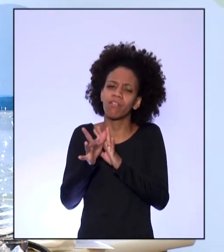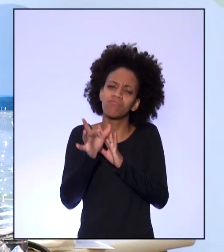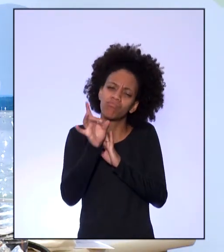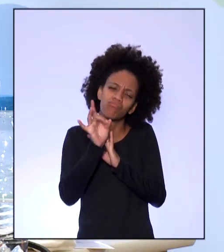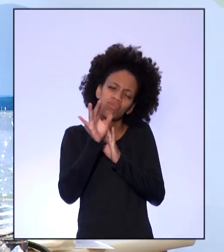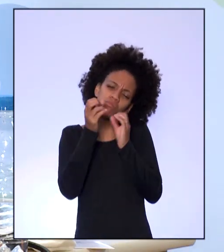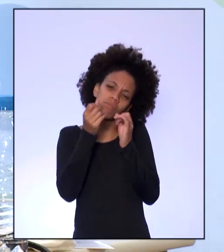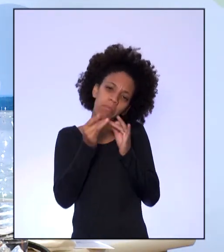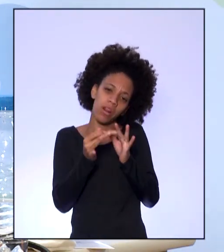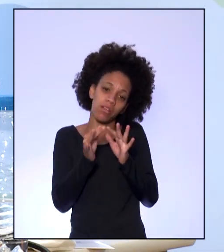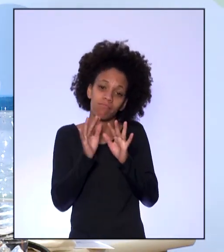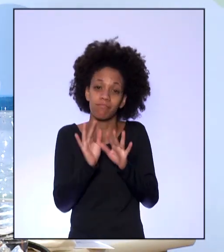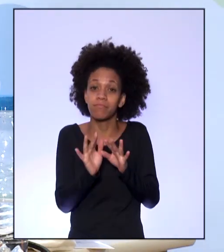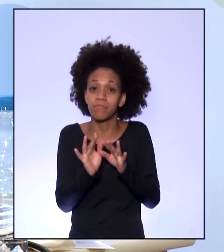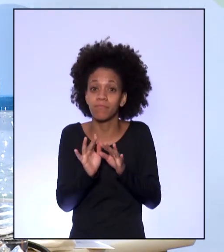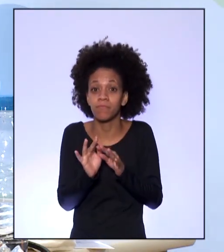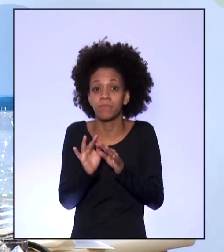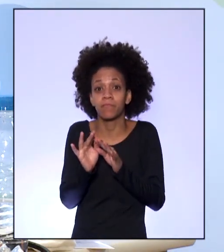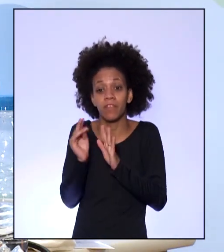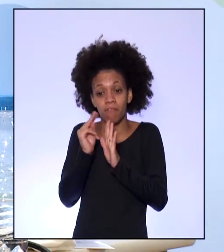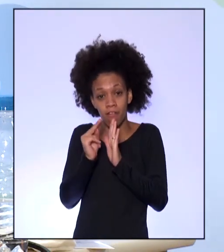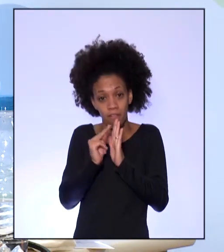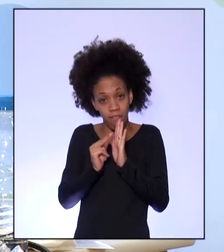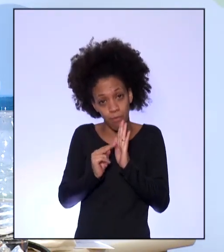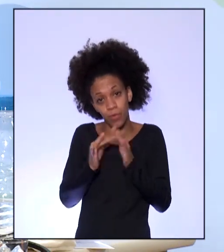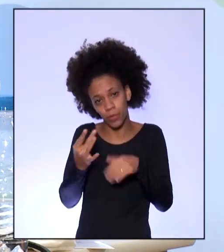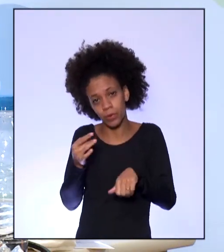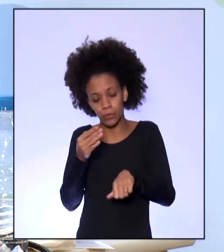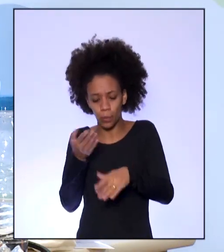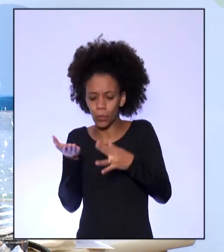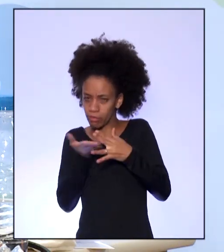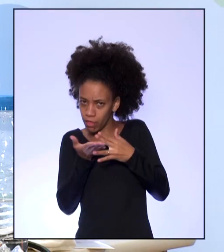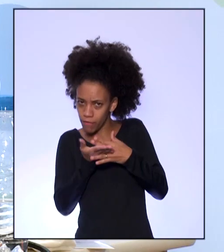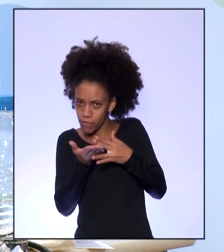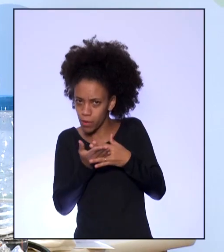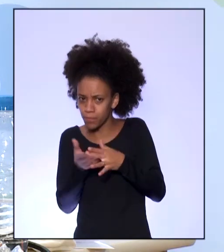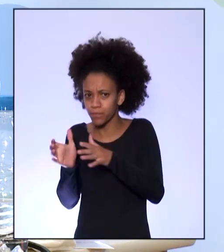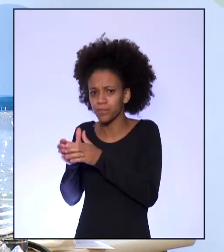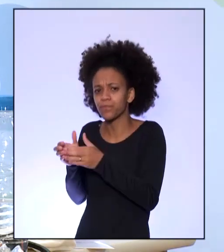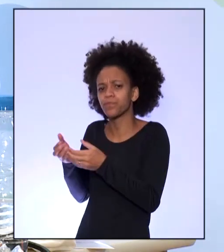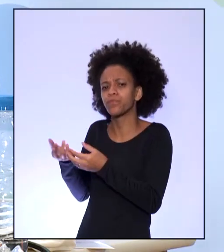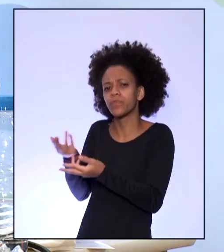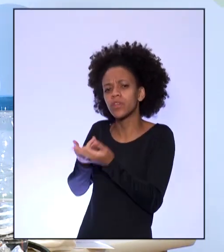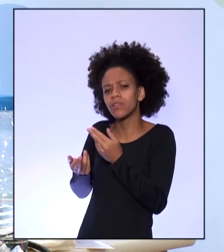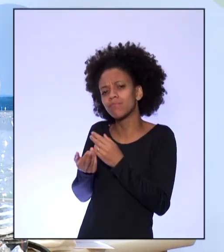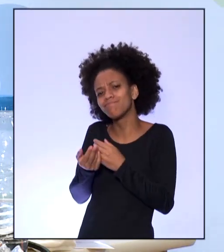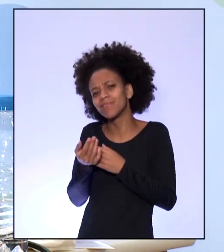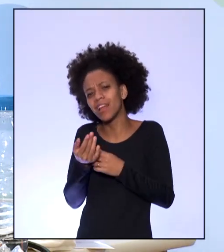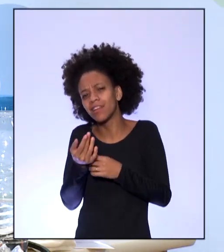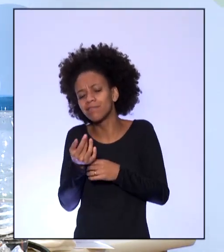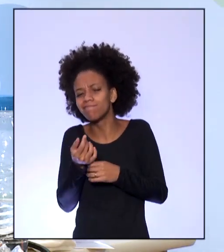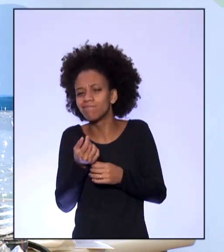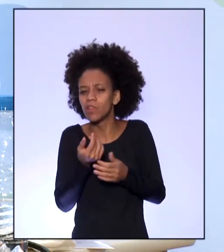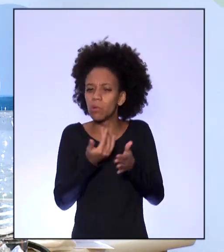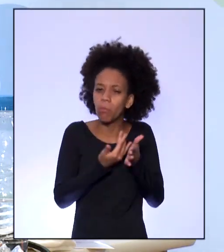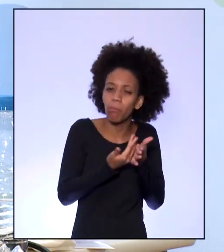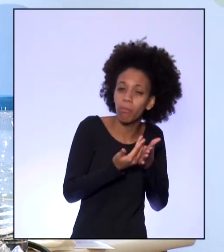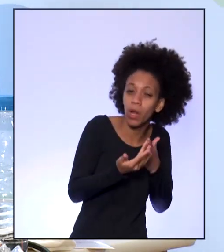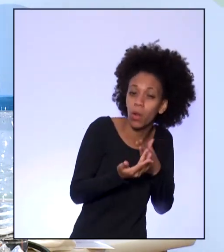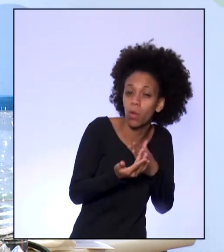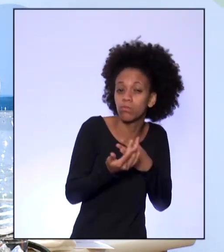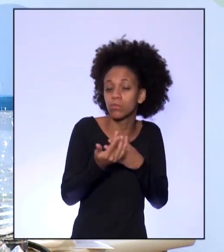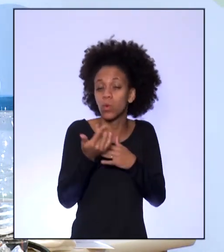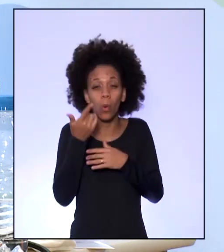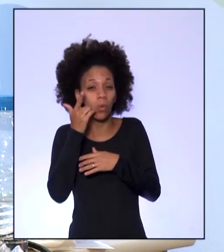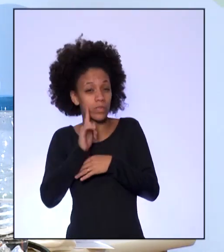pouquinho que a gente leu aqui, enquanto desse intervalo, a gente leu aqui no chat que nos primeiros minutinhos vocês não estavam escutando